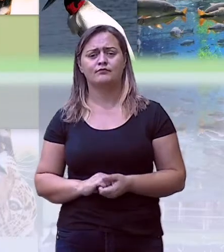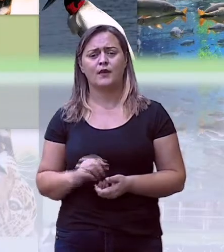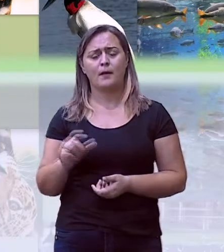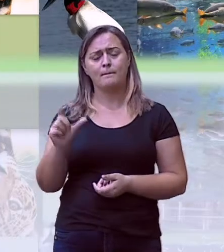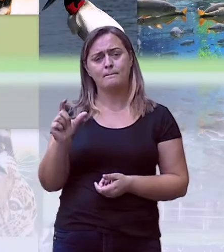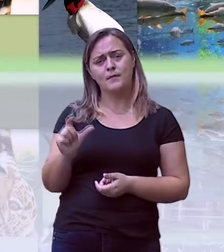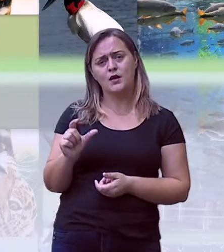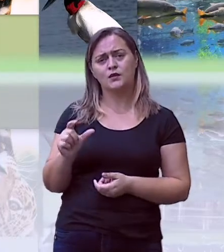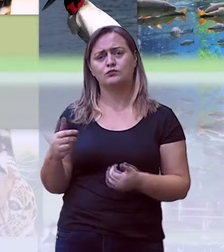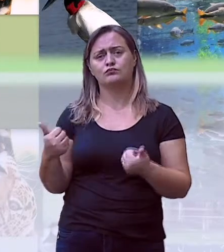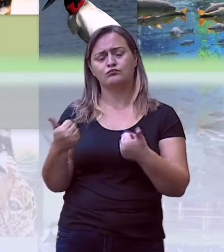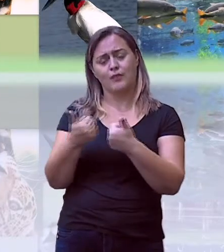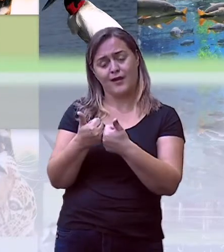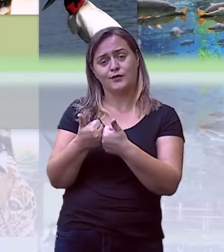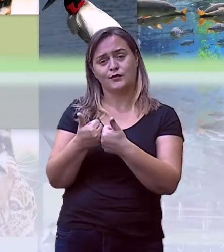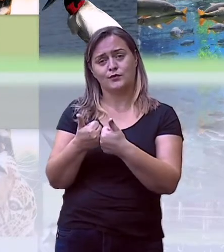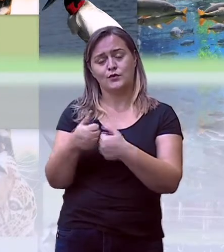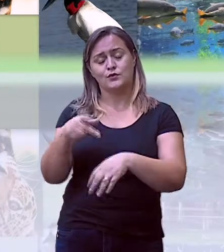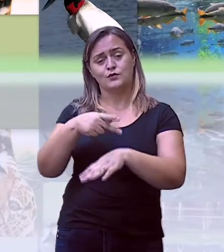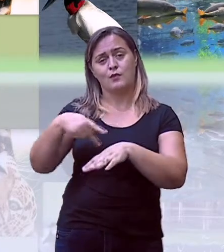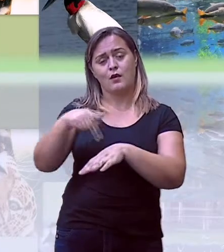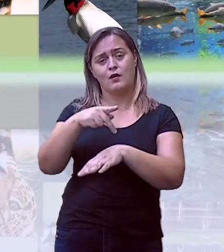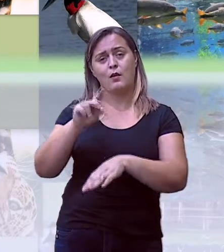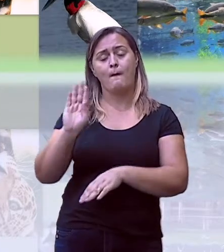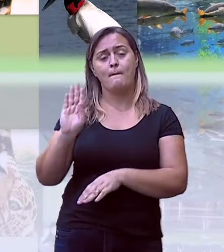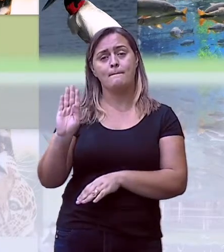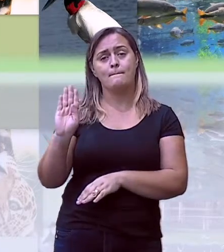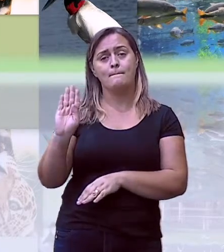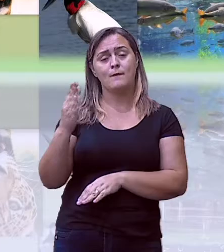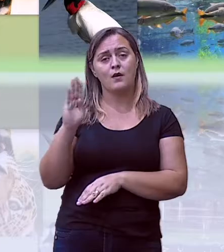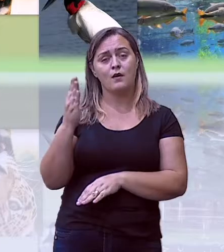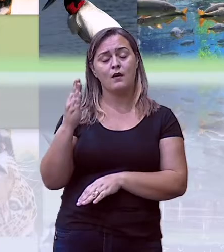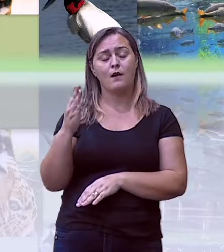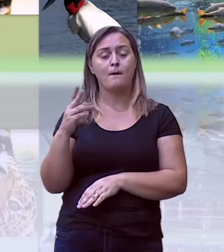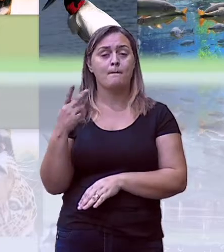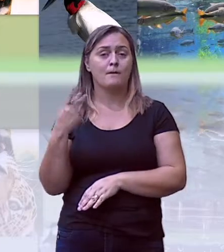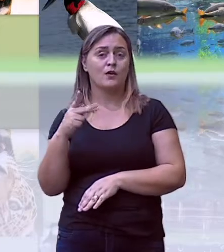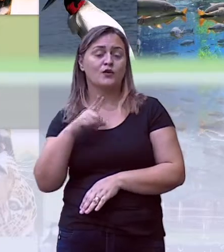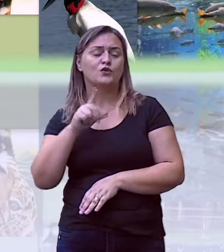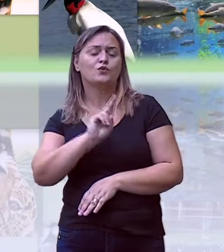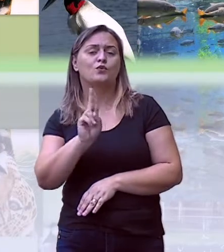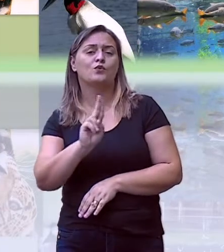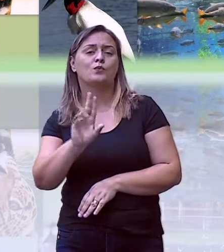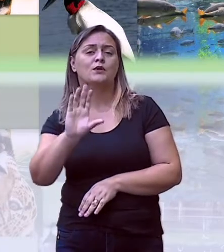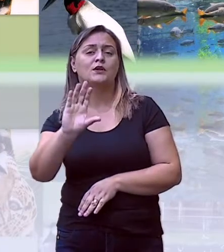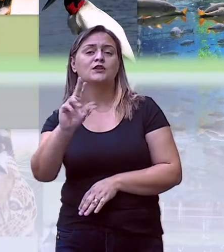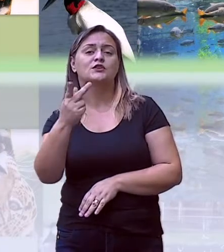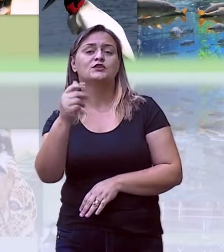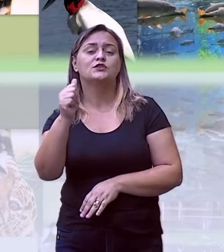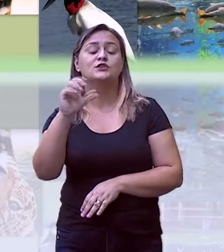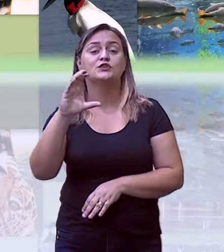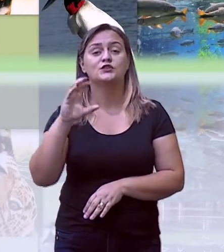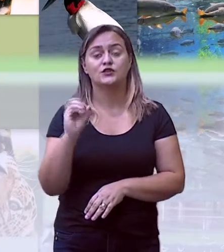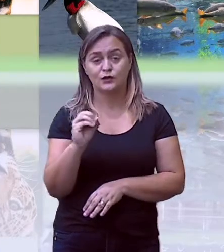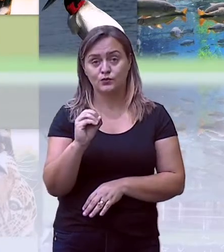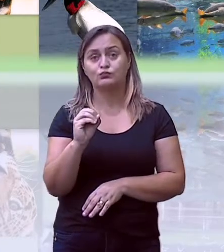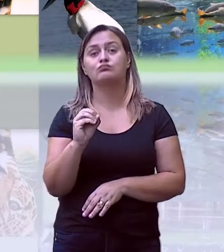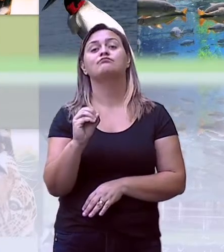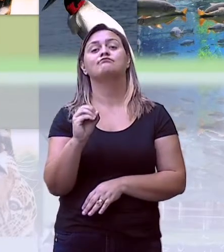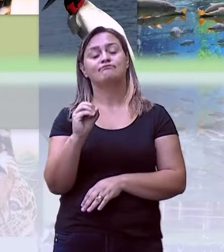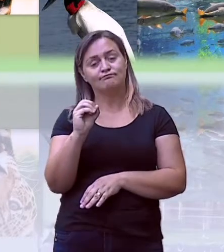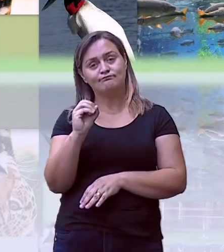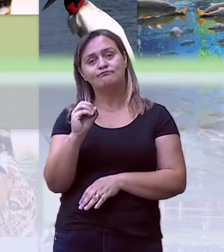da Bolívia e Paraguai, onde é chamado de Chaco. As principais cidades brasileiras do